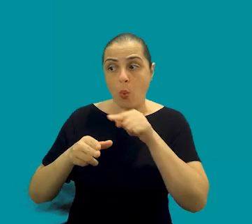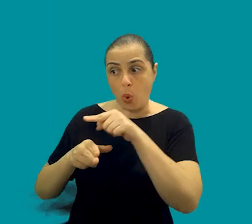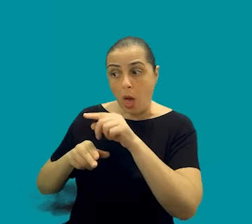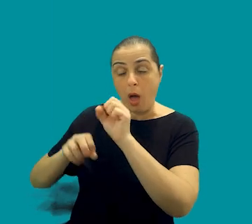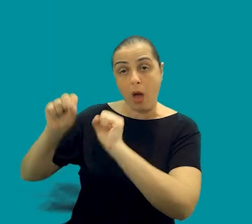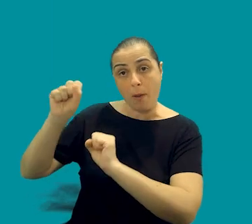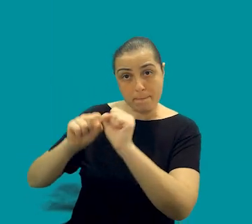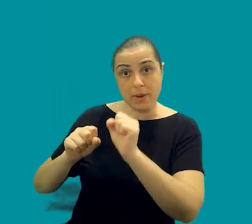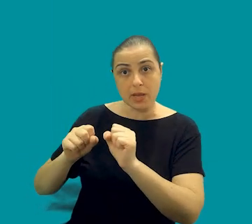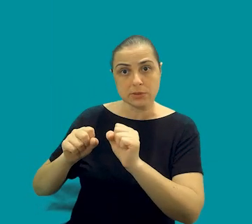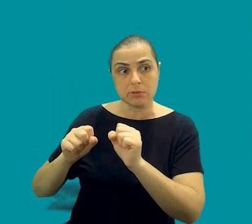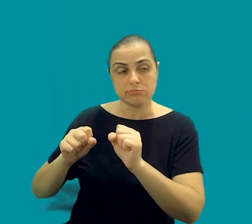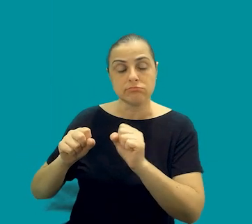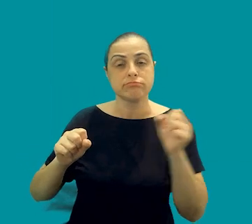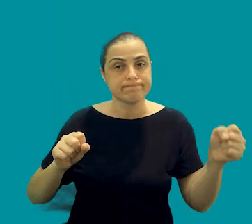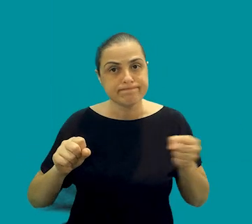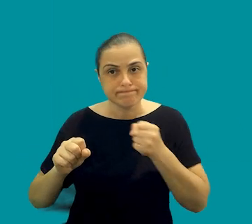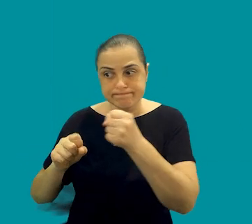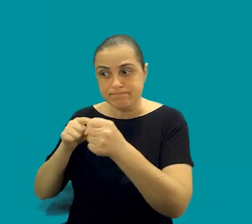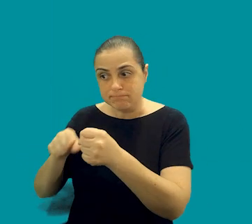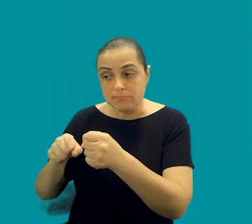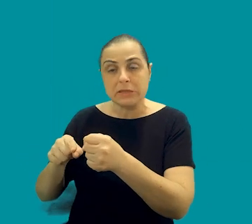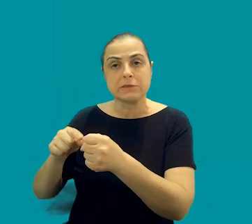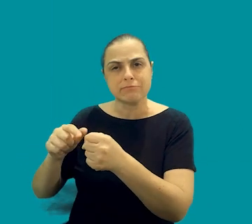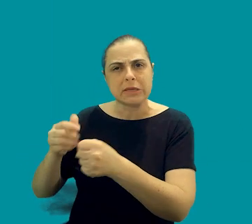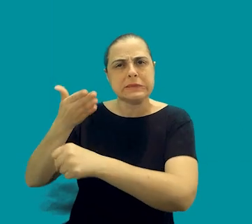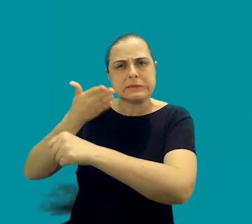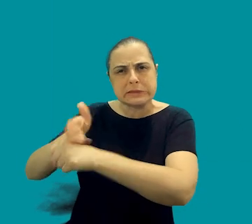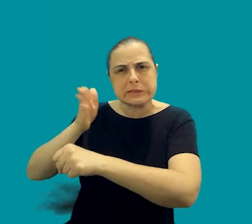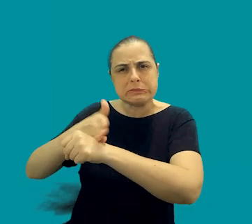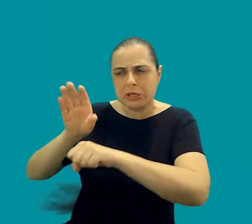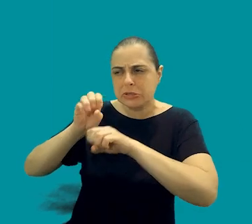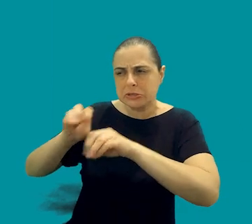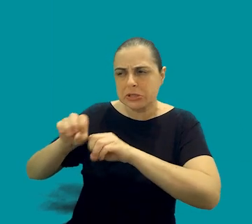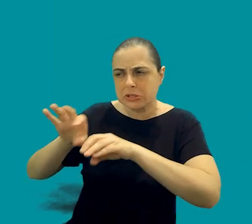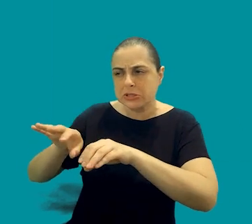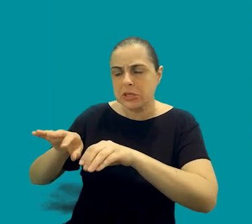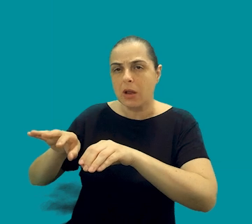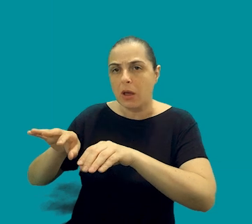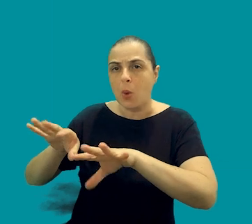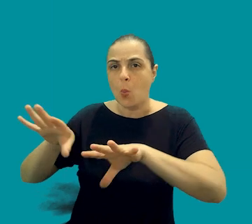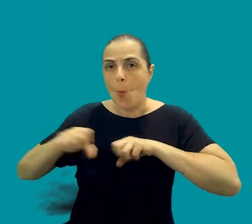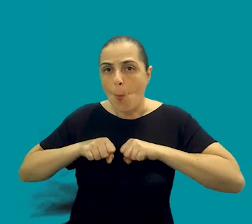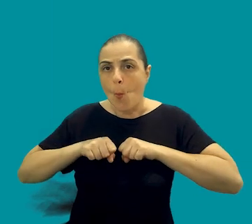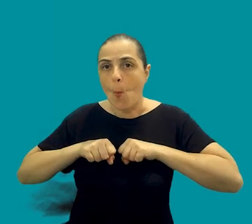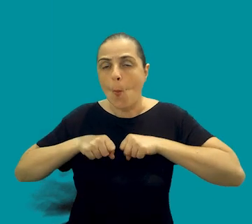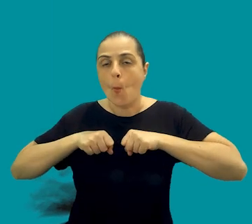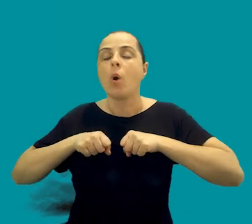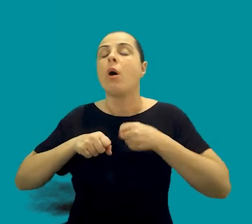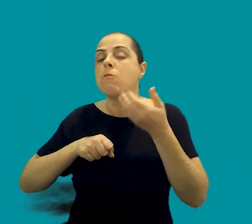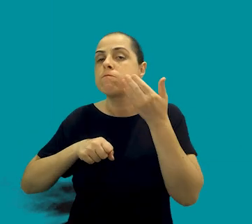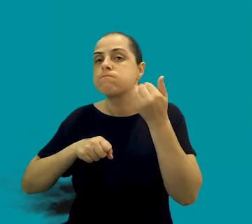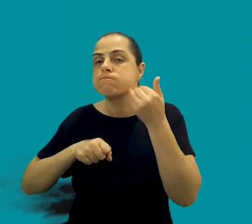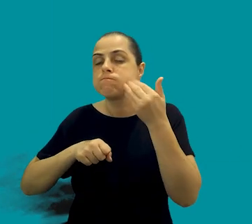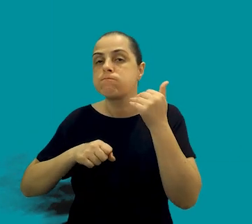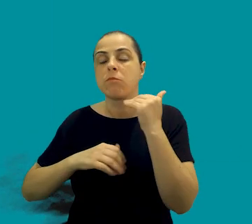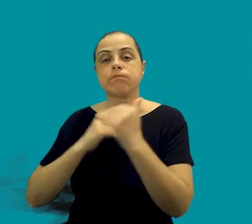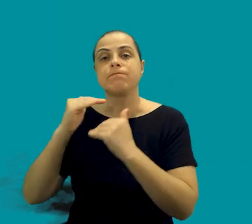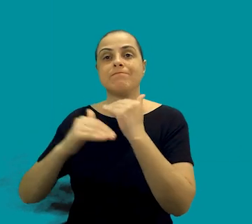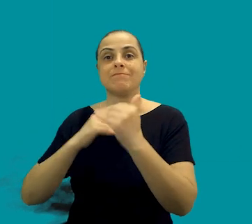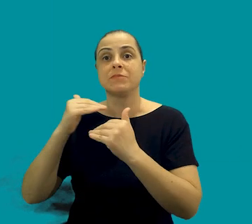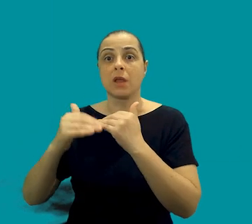estão crescendo dentro da empresa. Então, eu capturo esses talentos, eu os treino, eu tenho uma corresponsabilidade no